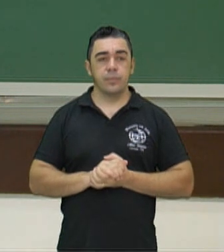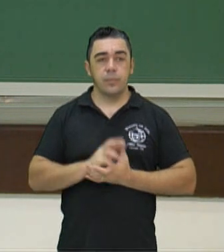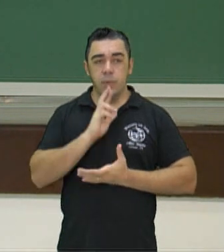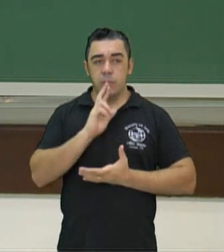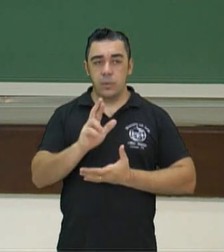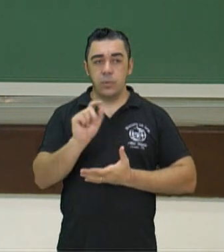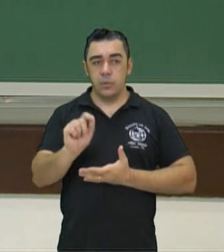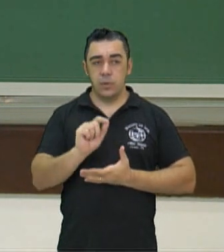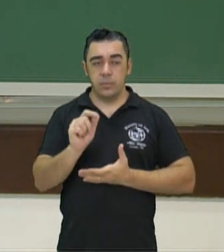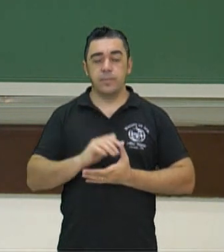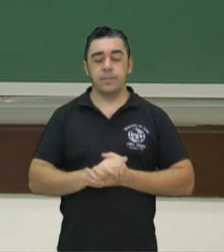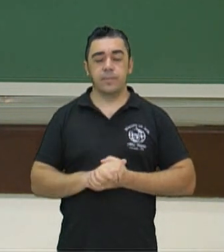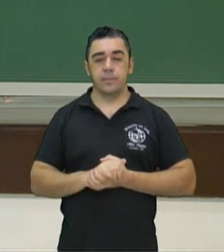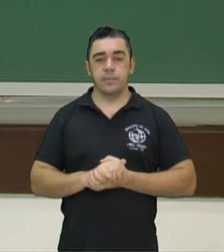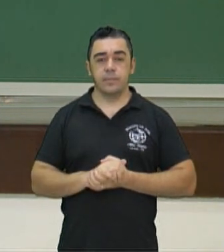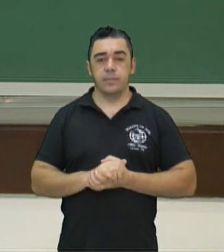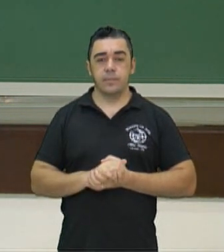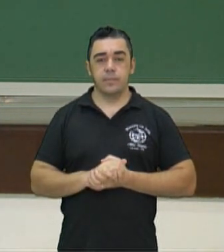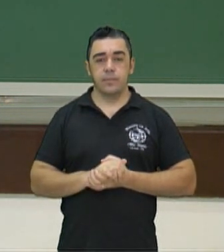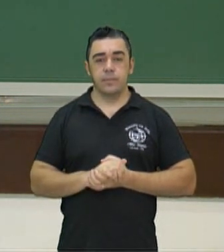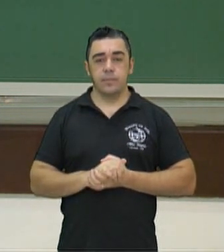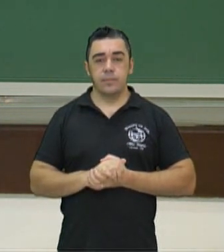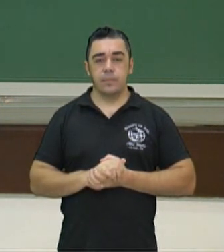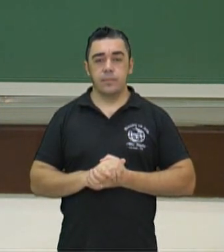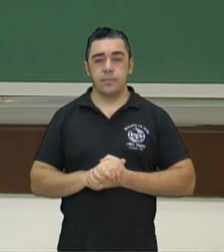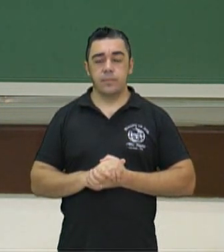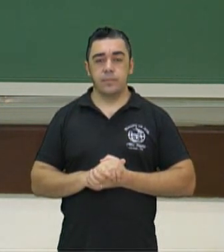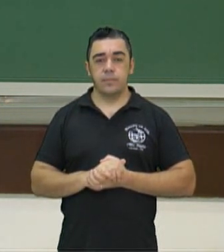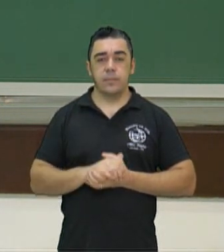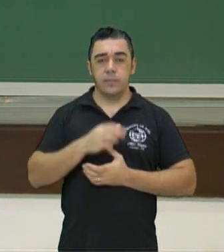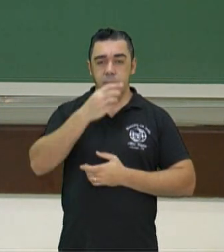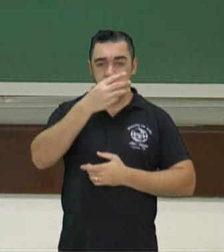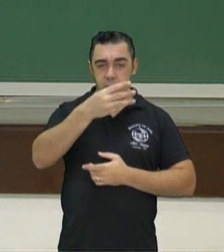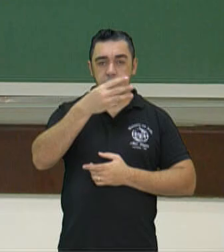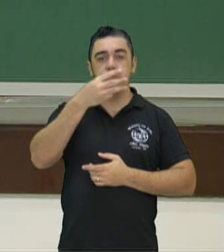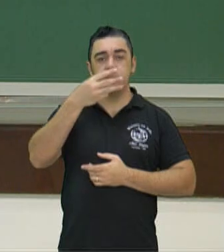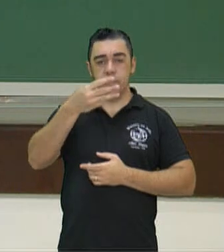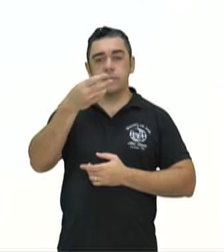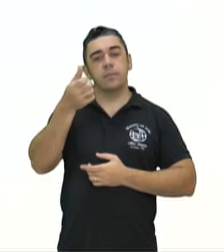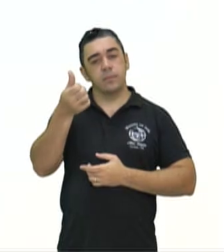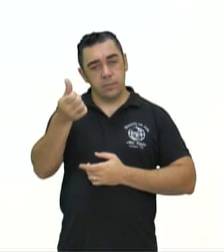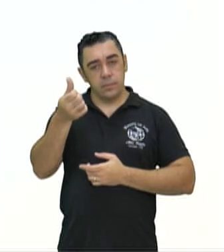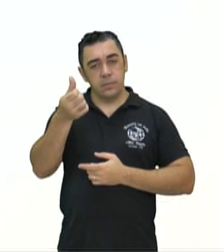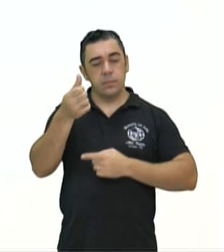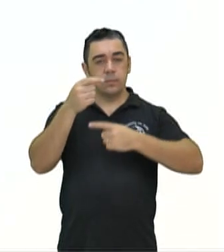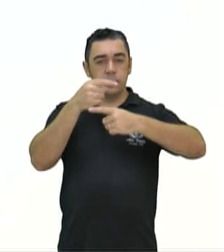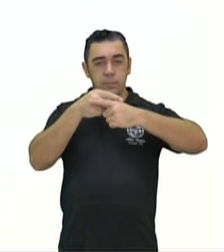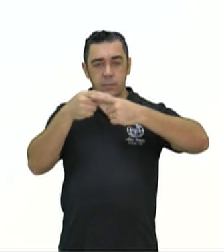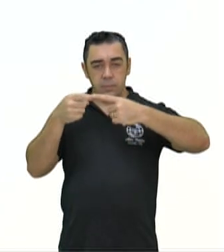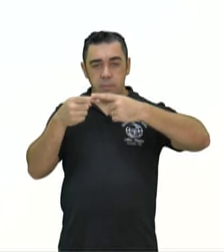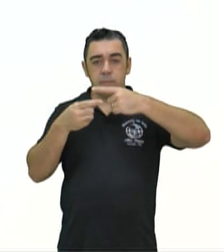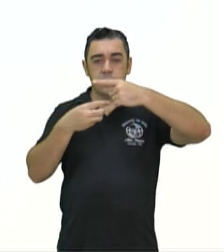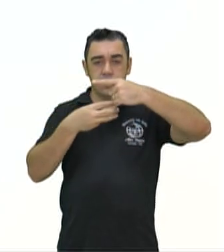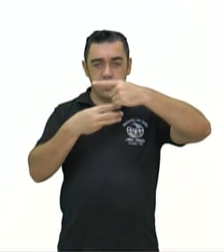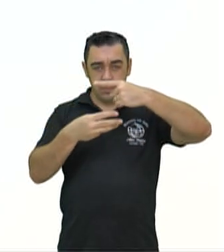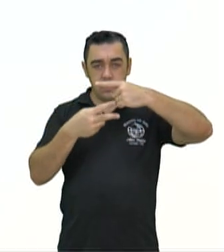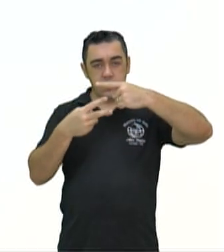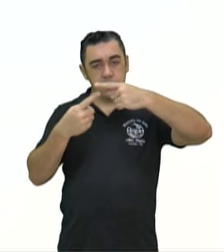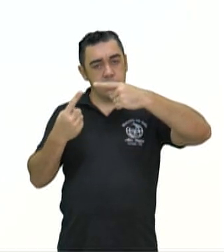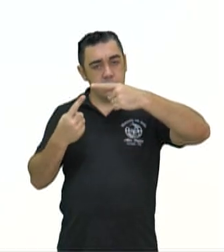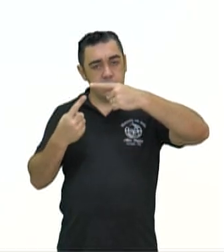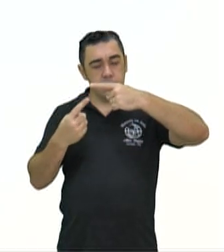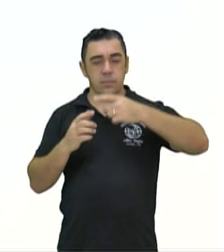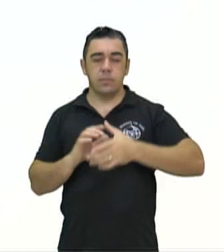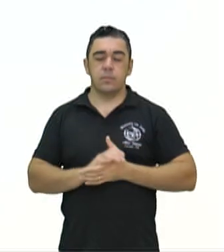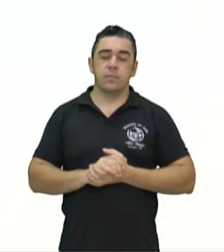daí vai resultar em 8 vezes 7 vezes 6, 336. Com o 3 fatorial,